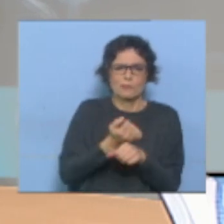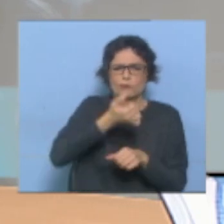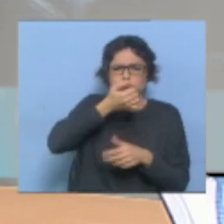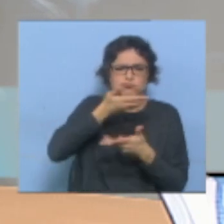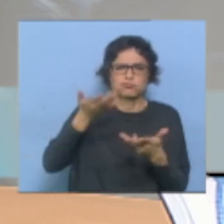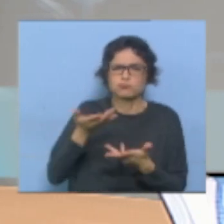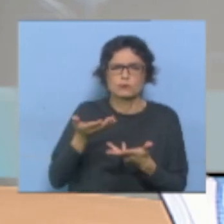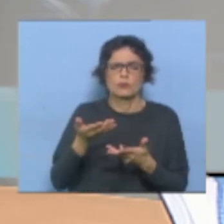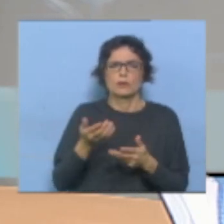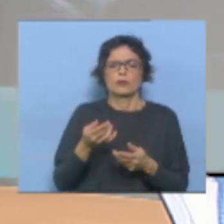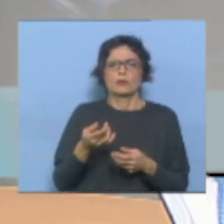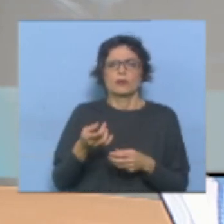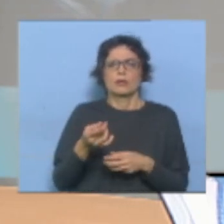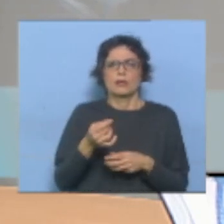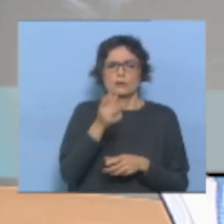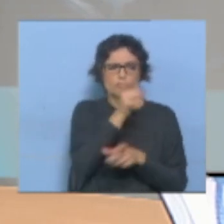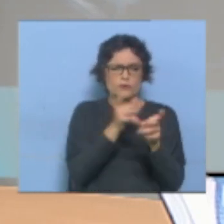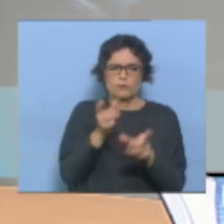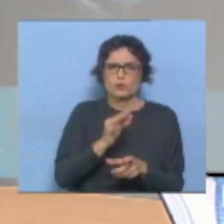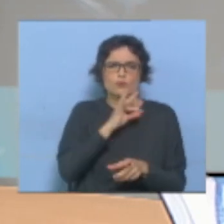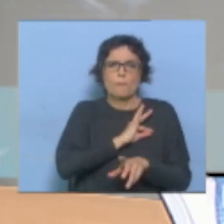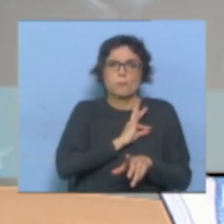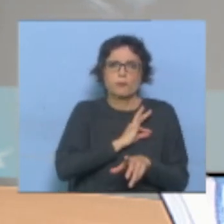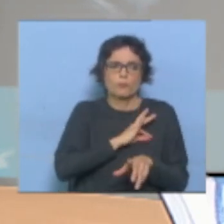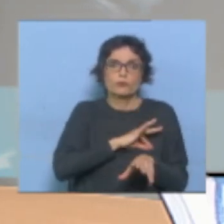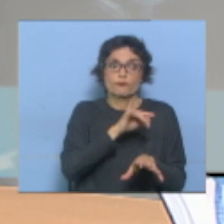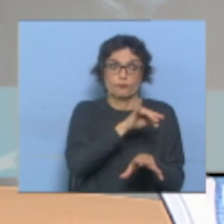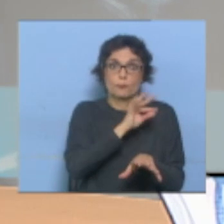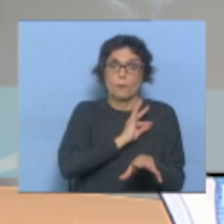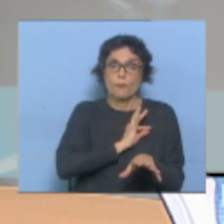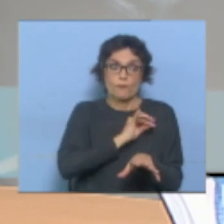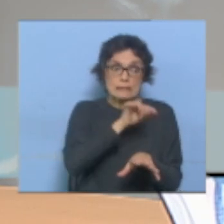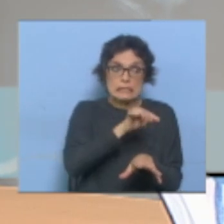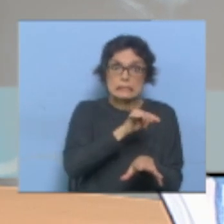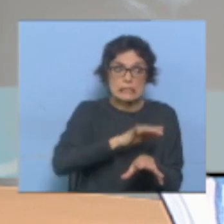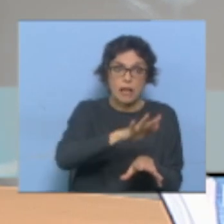vai recaindo em cima dos profissionais desta área,